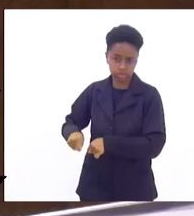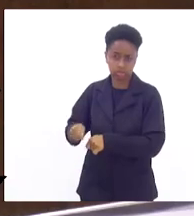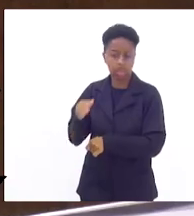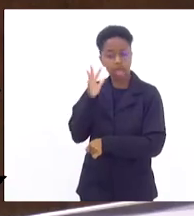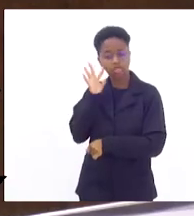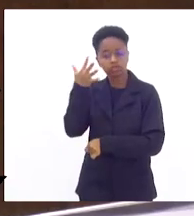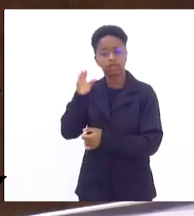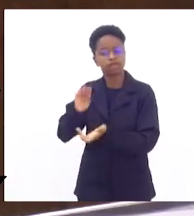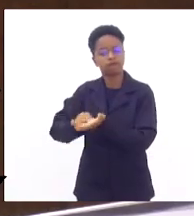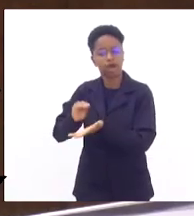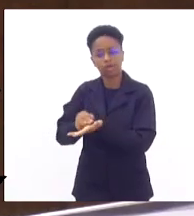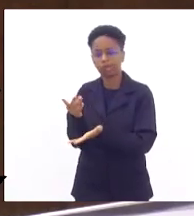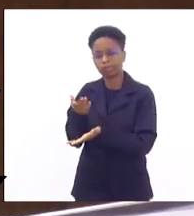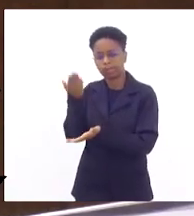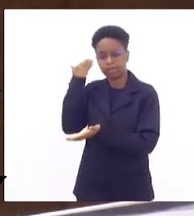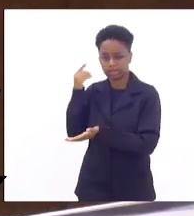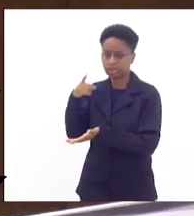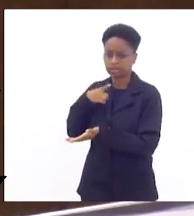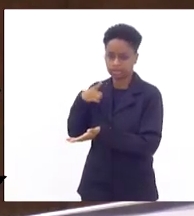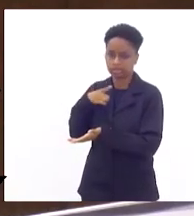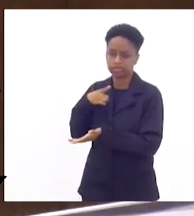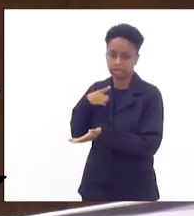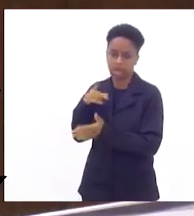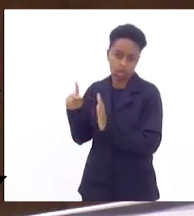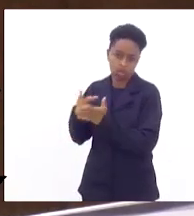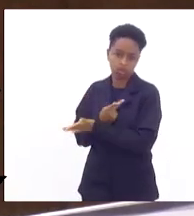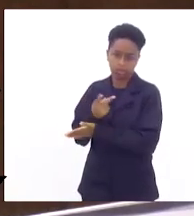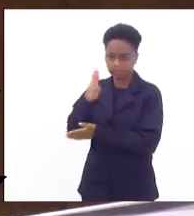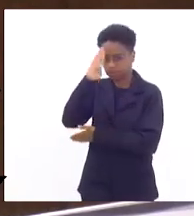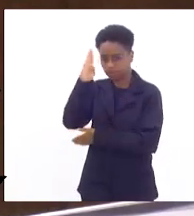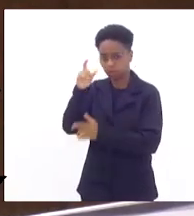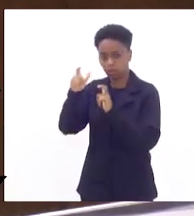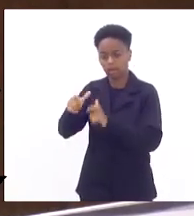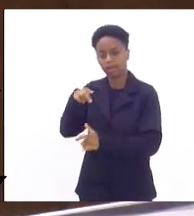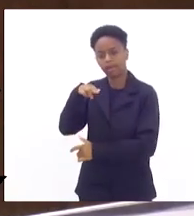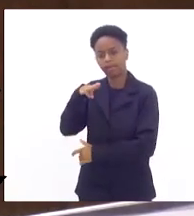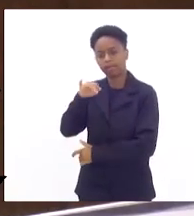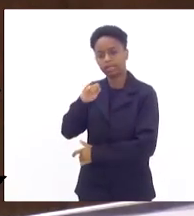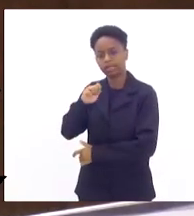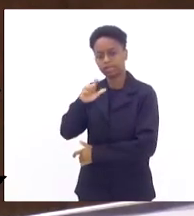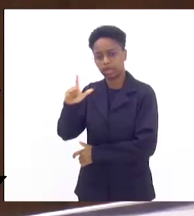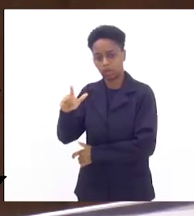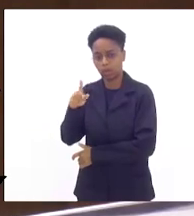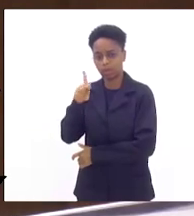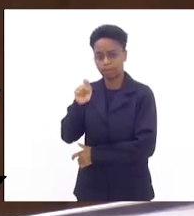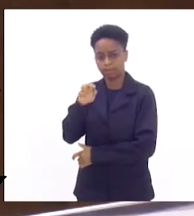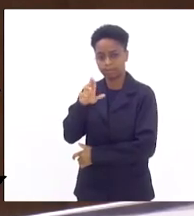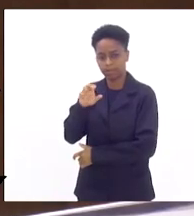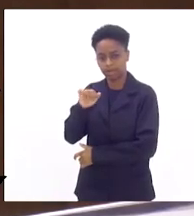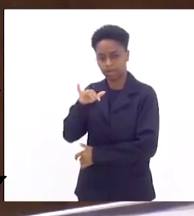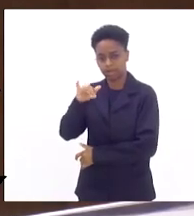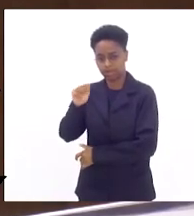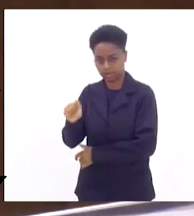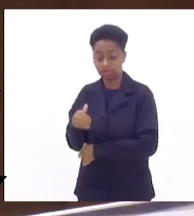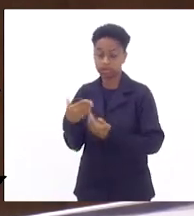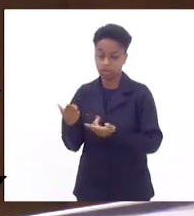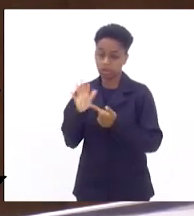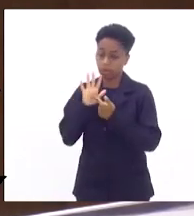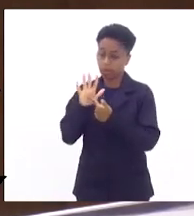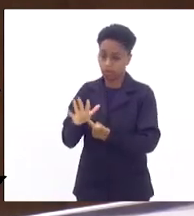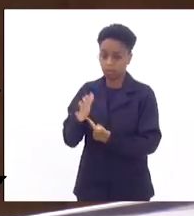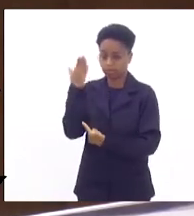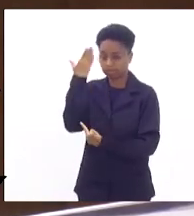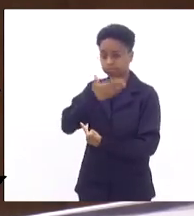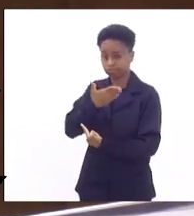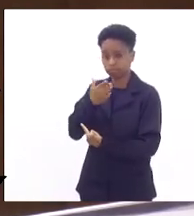que historicamente existia na região de, principalmente, Miguel Pereira. Então, eu acho que esse foi o cartão de visita da Iguá na